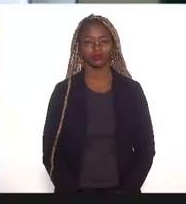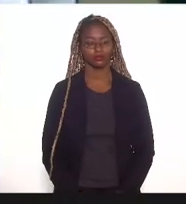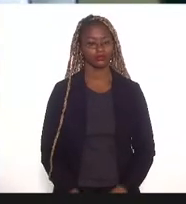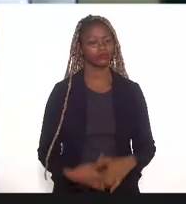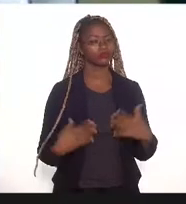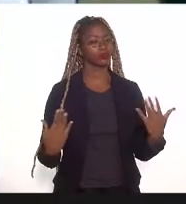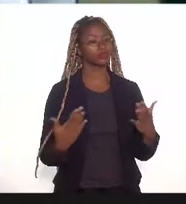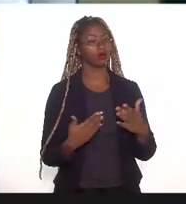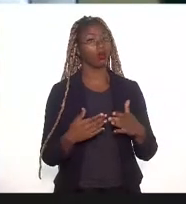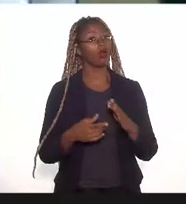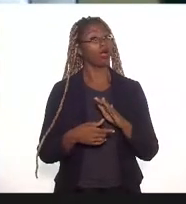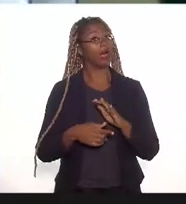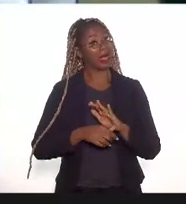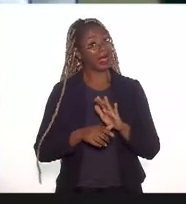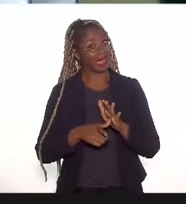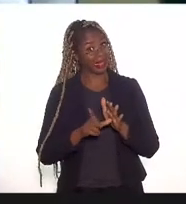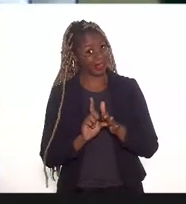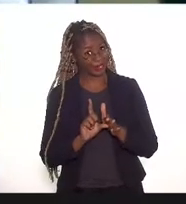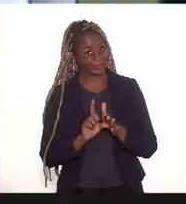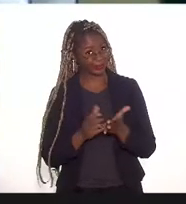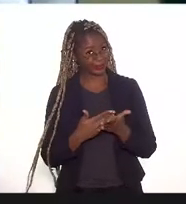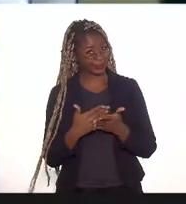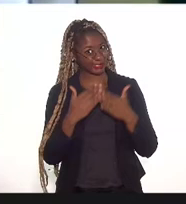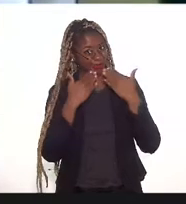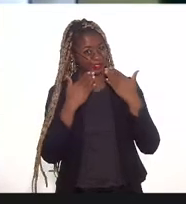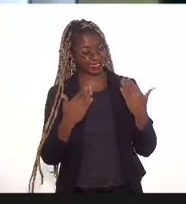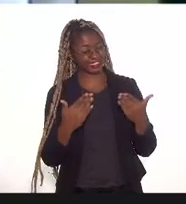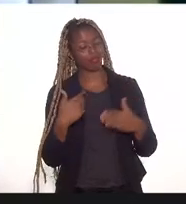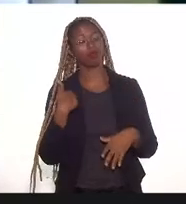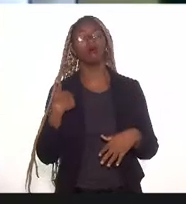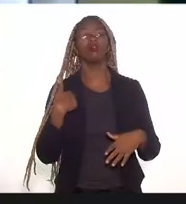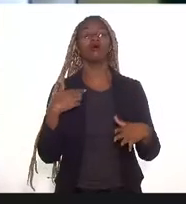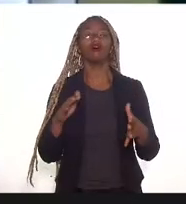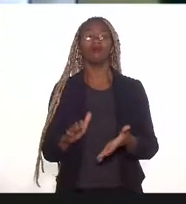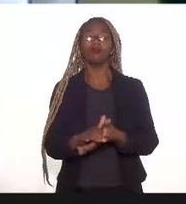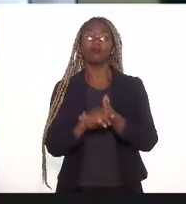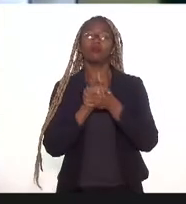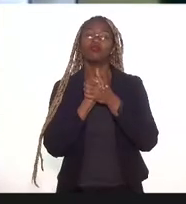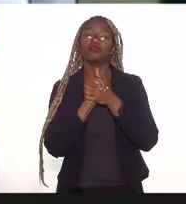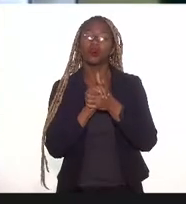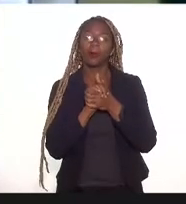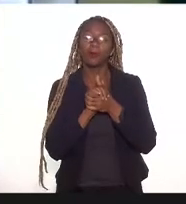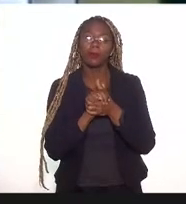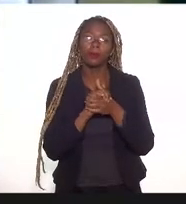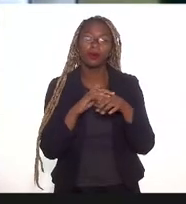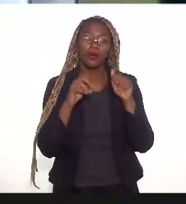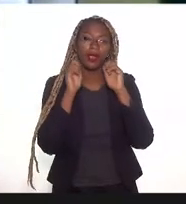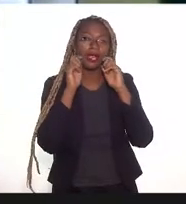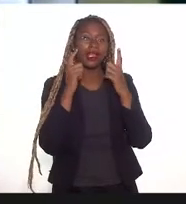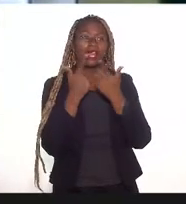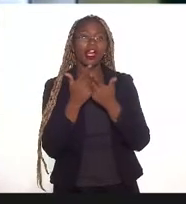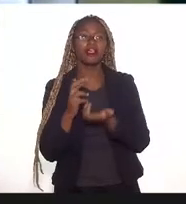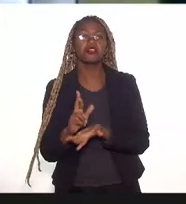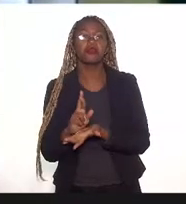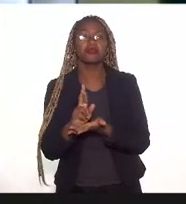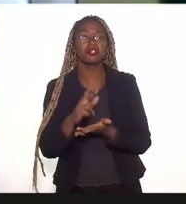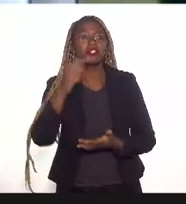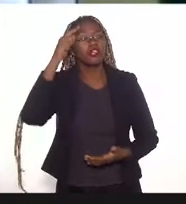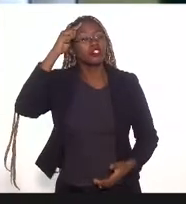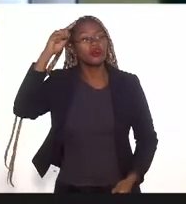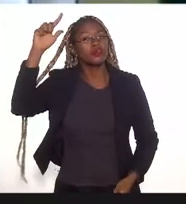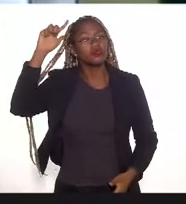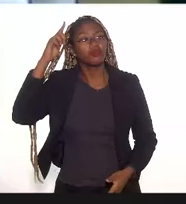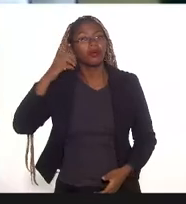Antes de iniciar a apresentação, gostaria de saudar essa Casa Legislativa na pessoa do deputado Luiz Paulo. Gostaria de agradecer